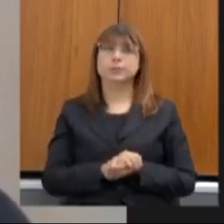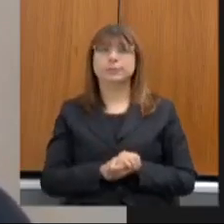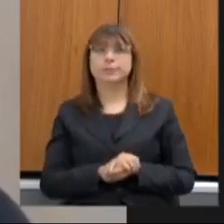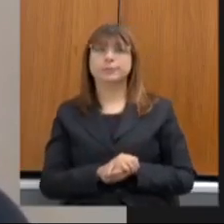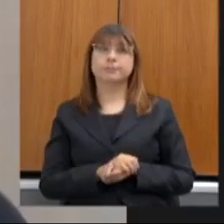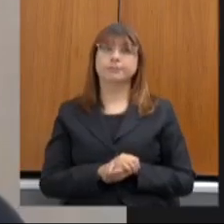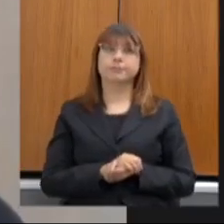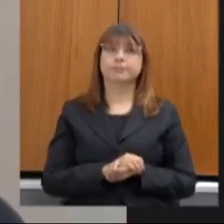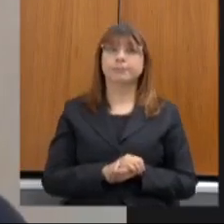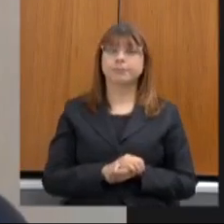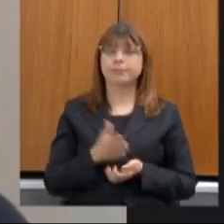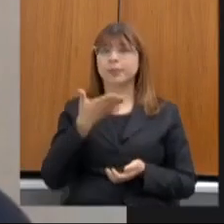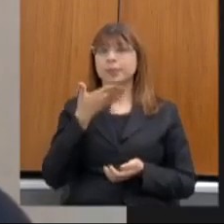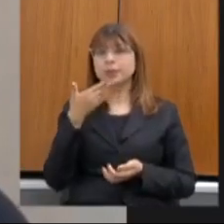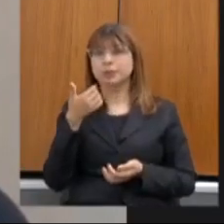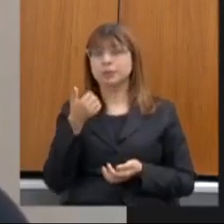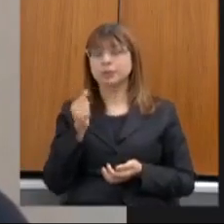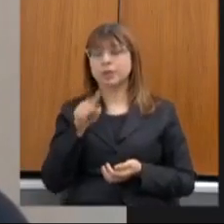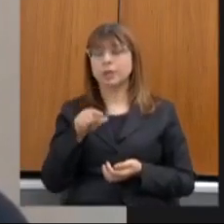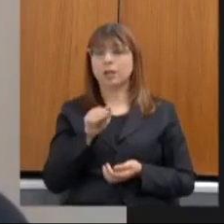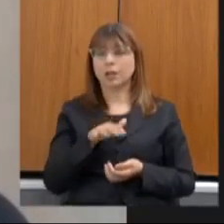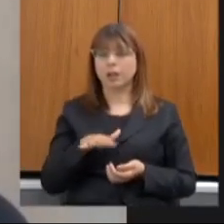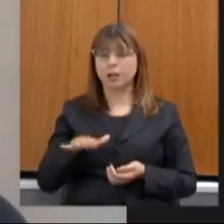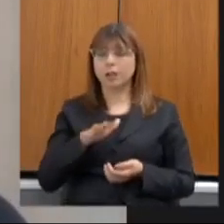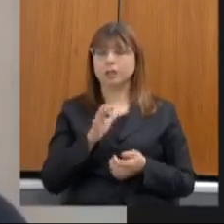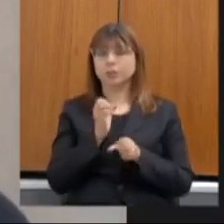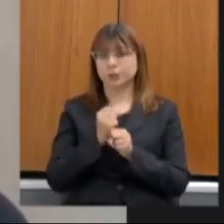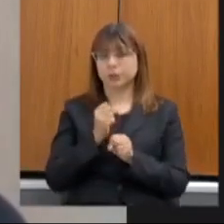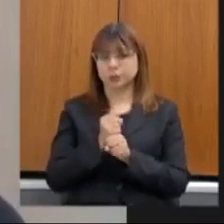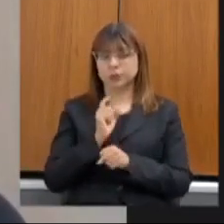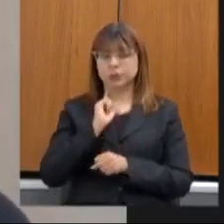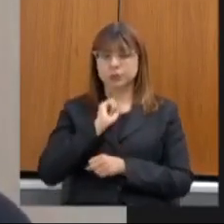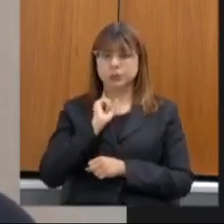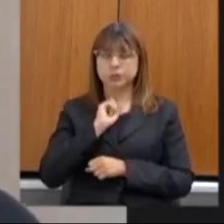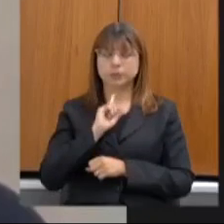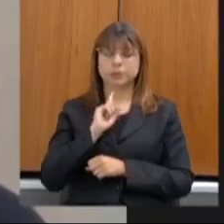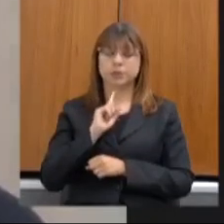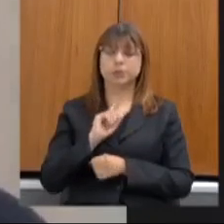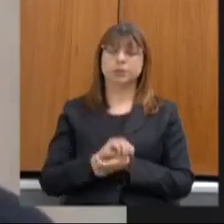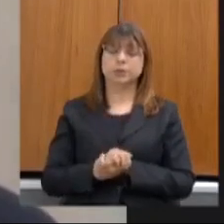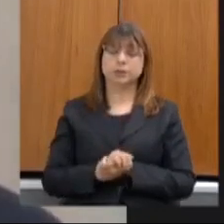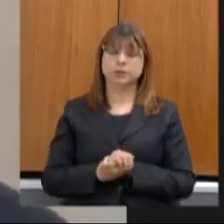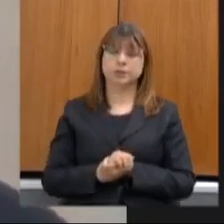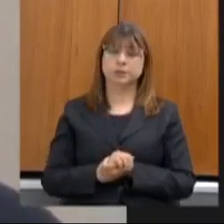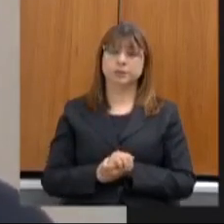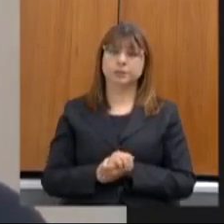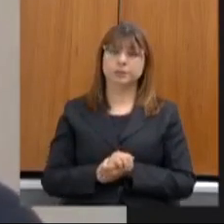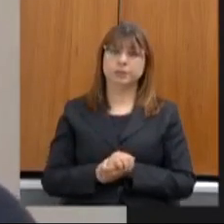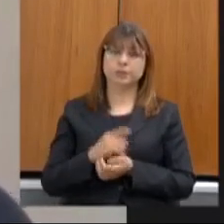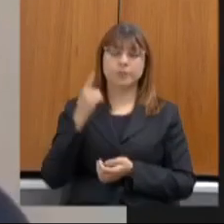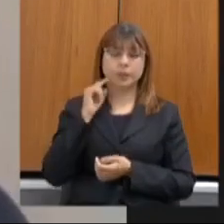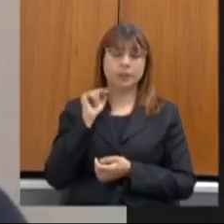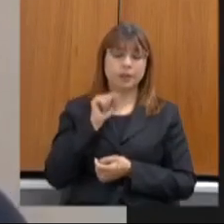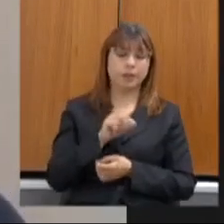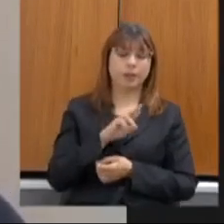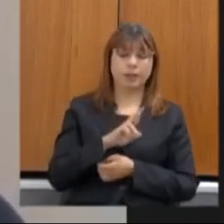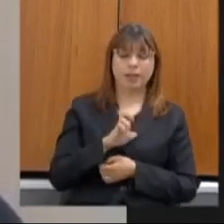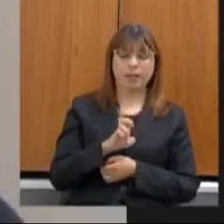é a área produtiva de Minas Gerais eu me falar isso de se revogar